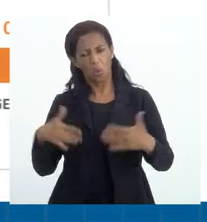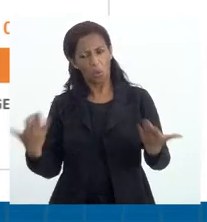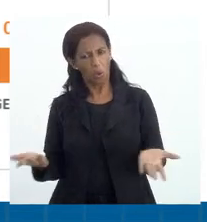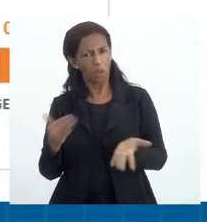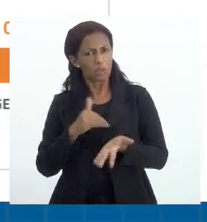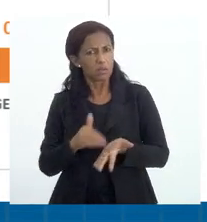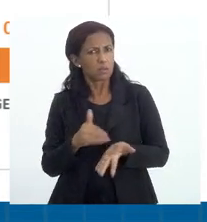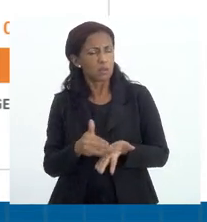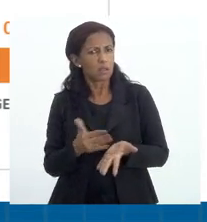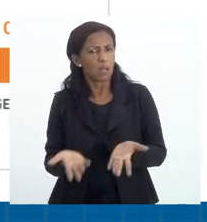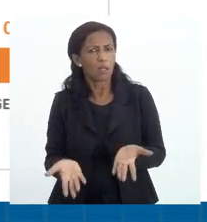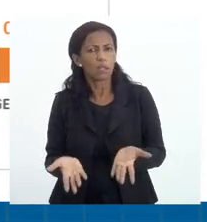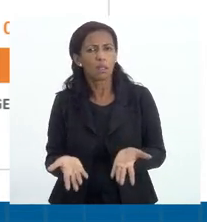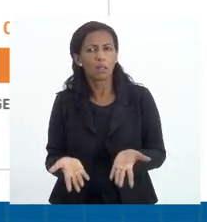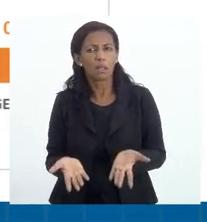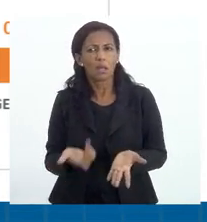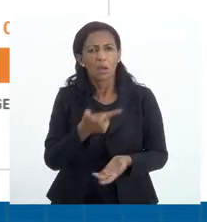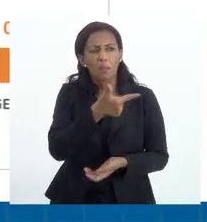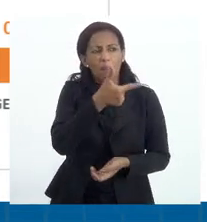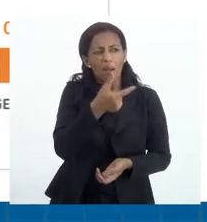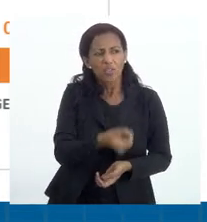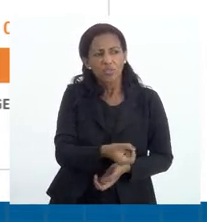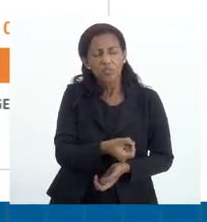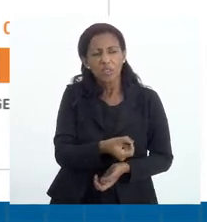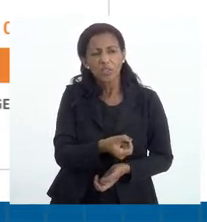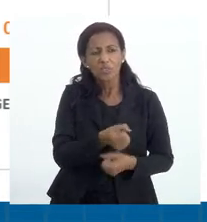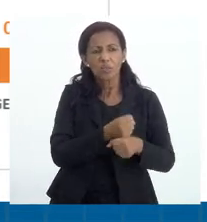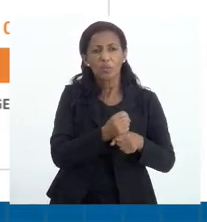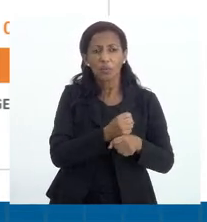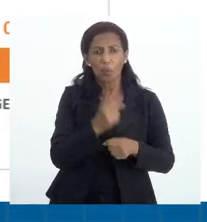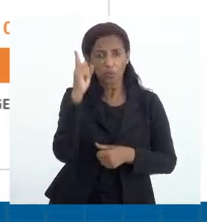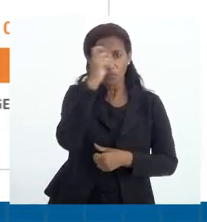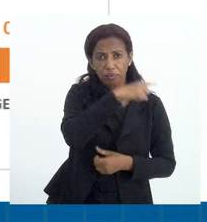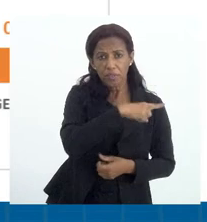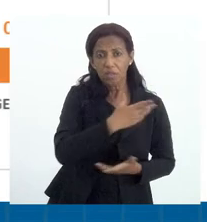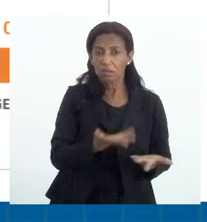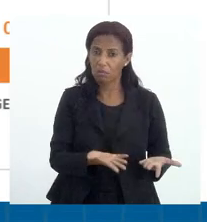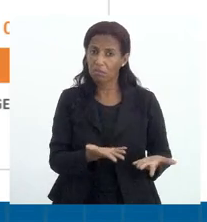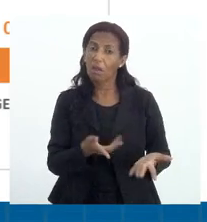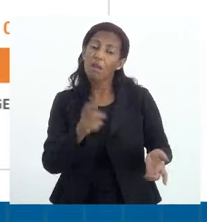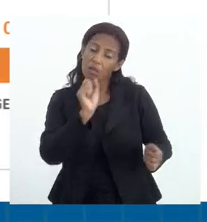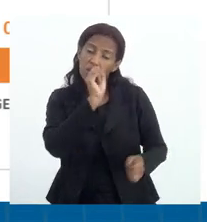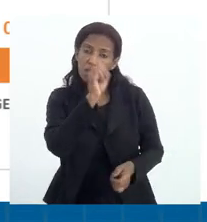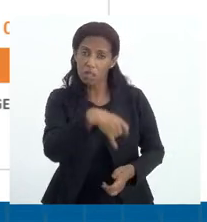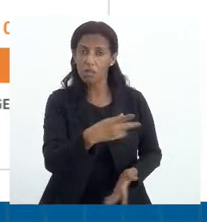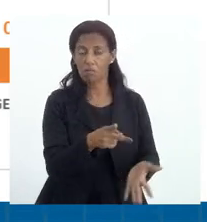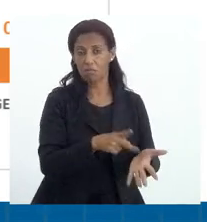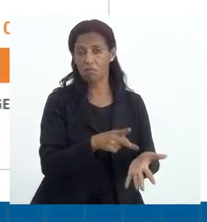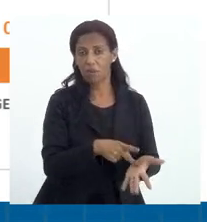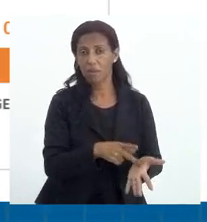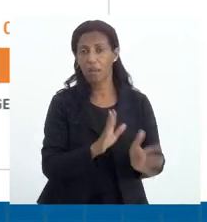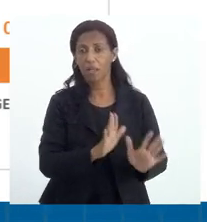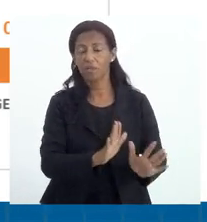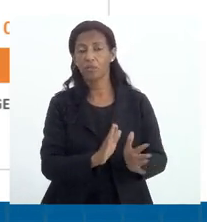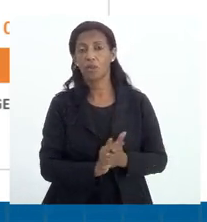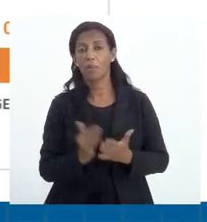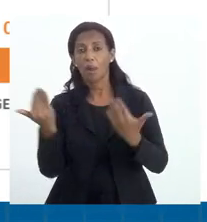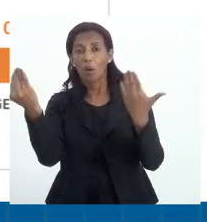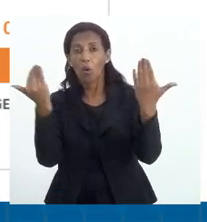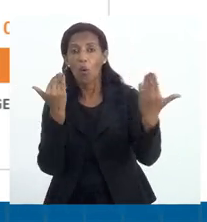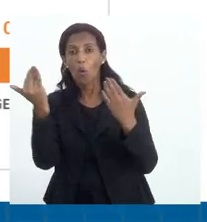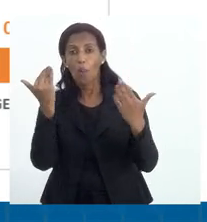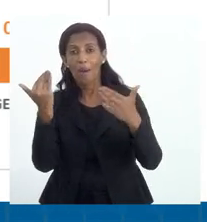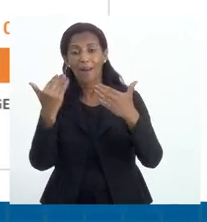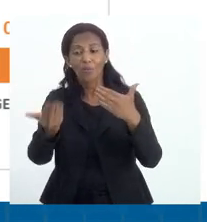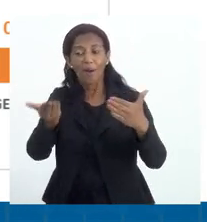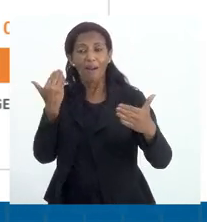secretário, mas 20 foi um ano atípico. É verdade, ele foi um ano atípico, mas no comparado com os